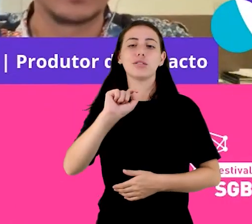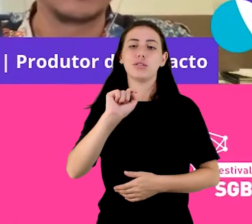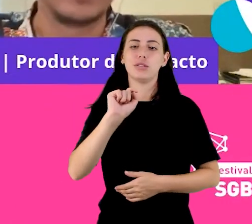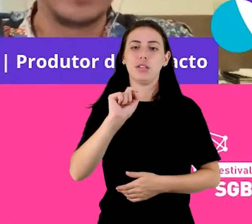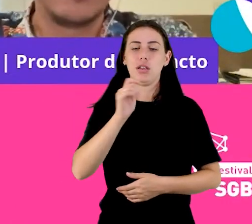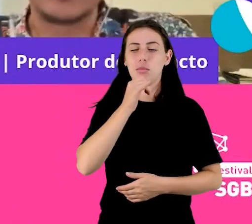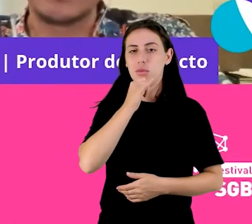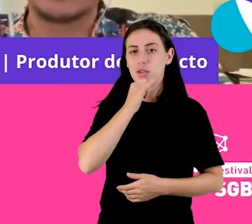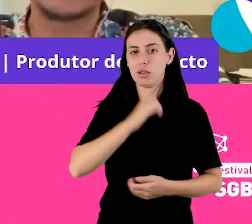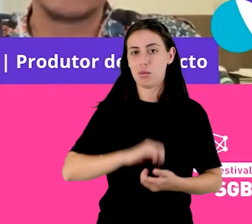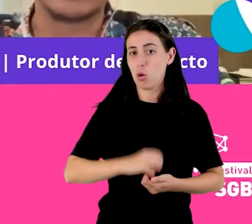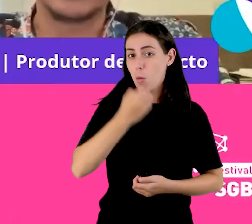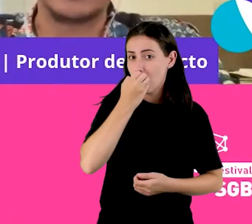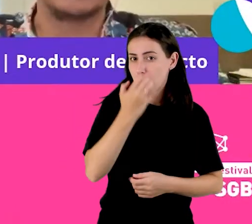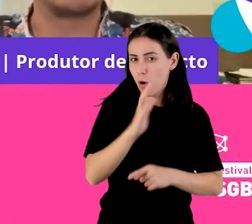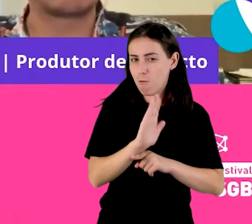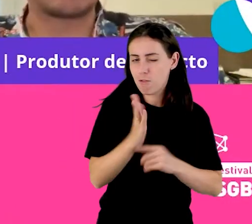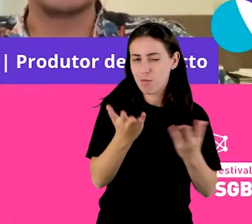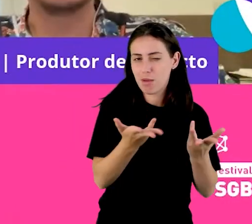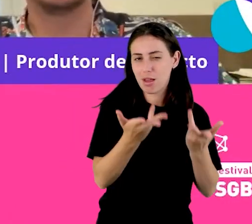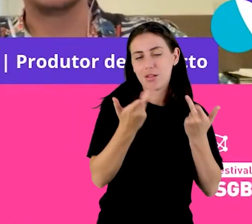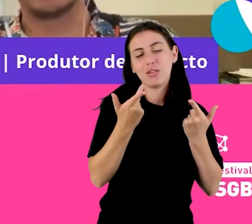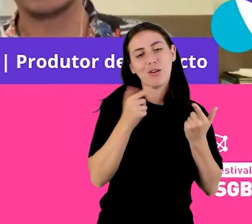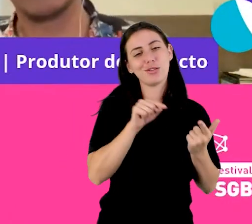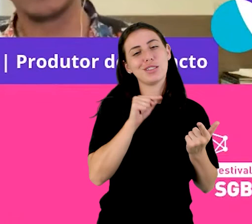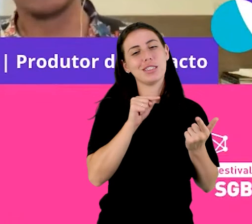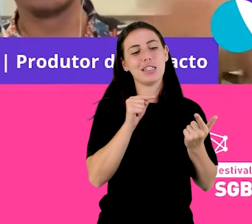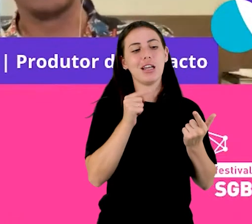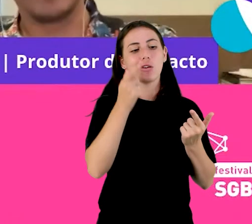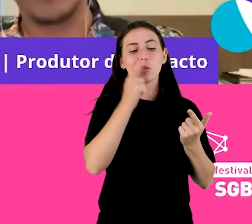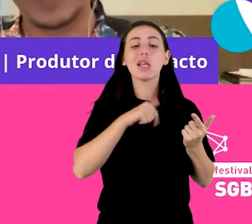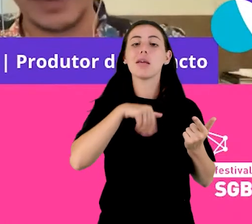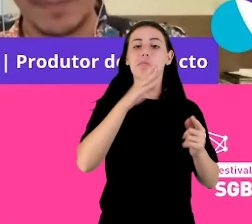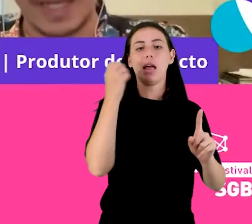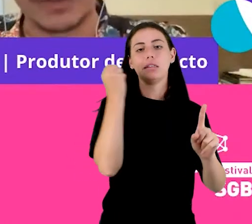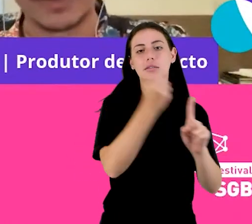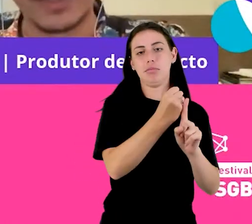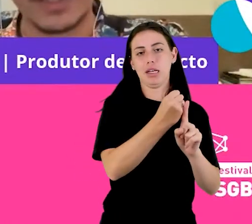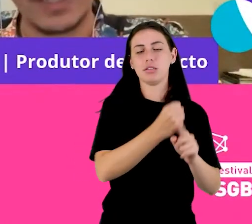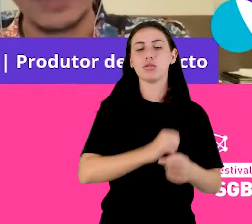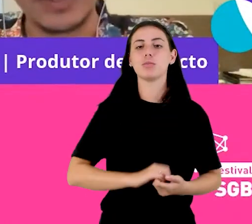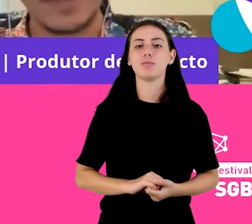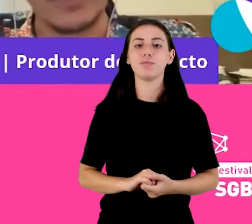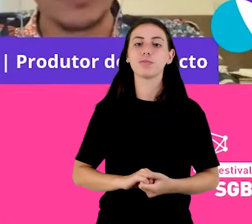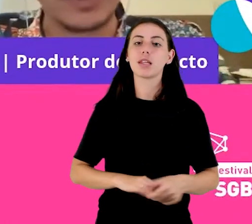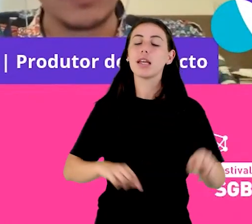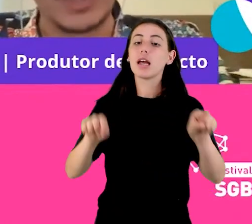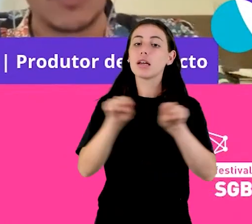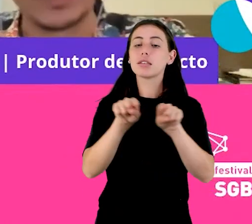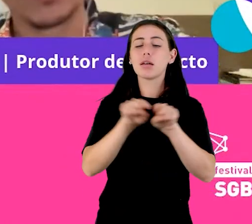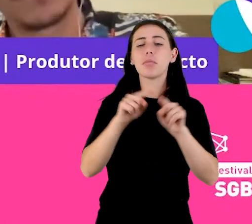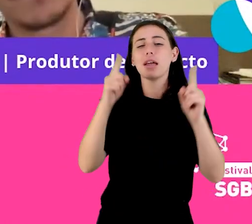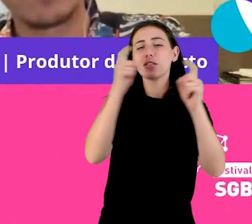tudo, né? E uma coisa também que eu acho importante às vezes é difícil pensar, vou fazer um filme para fazer um impacto. Isso também, eu não